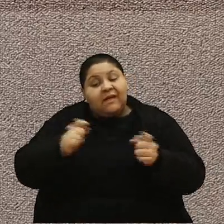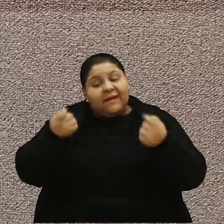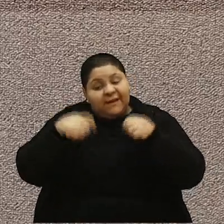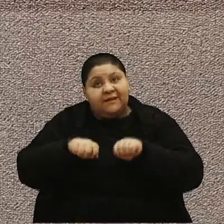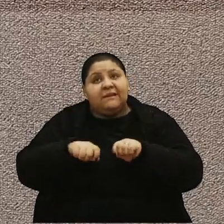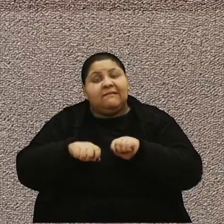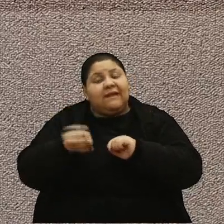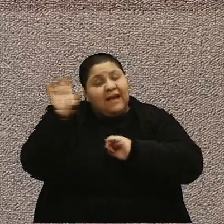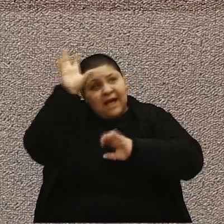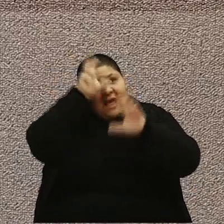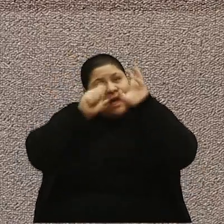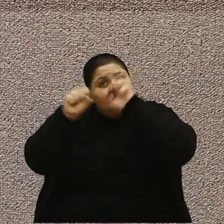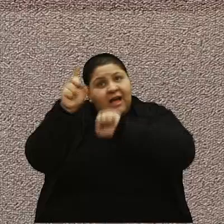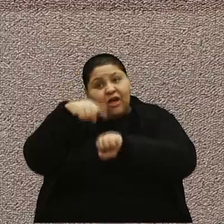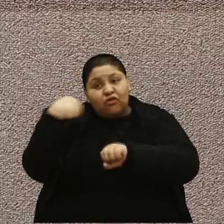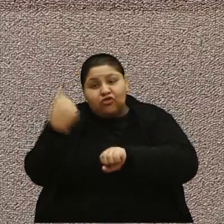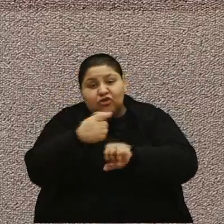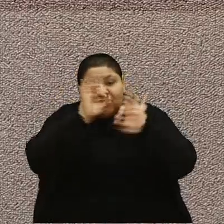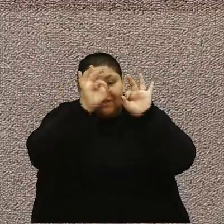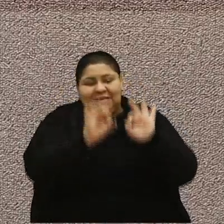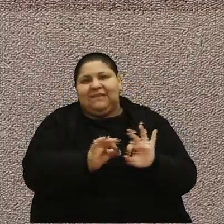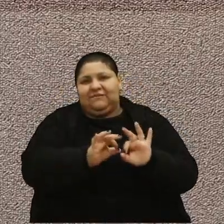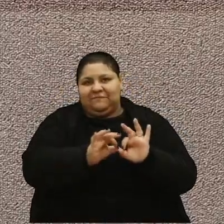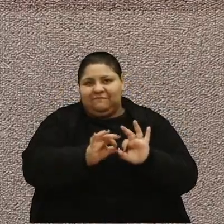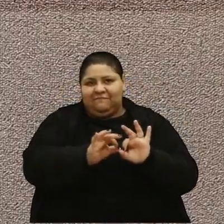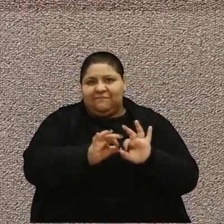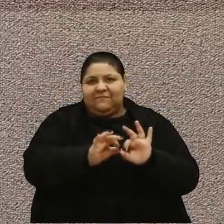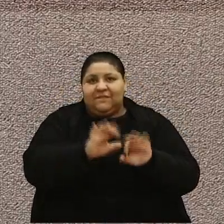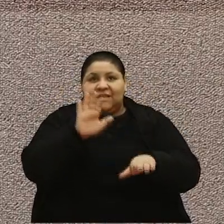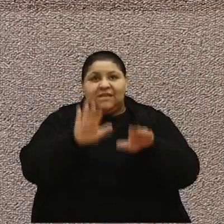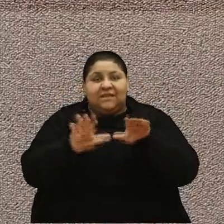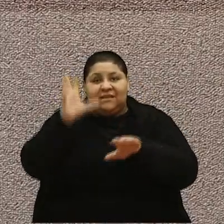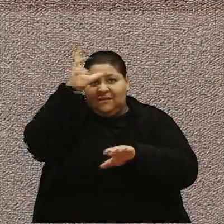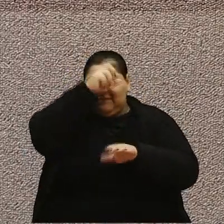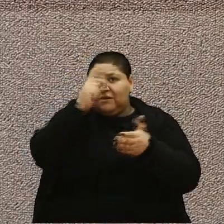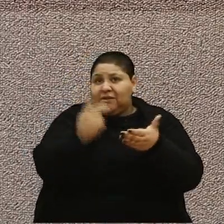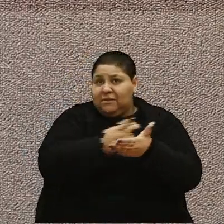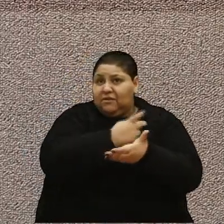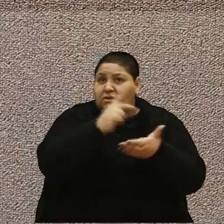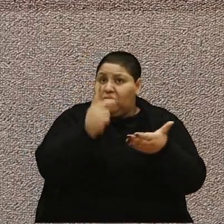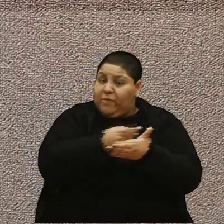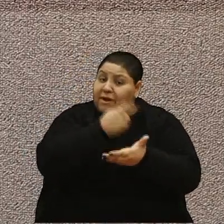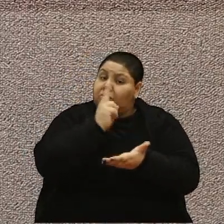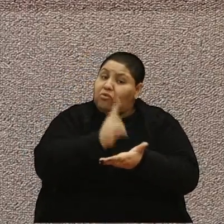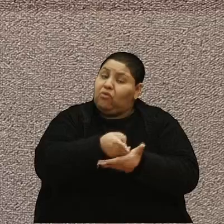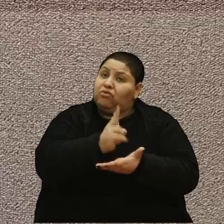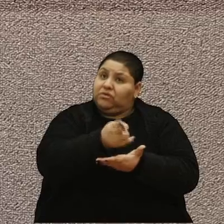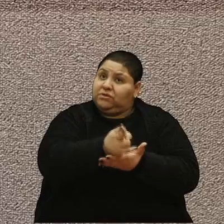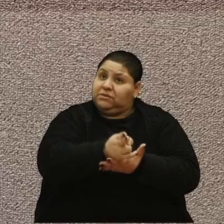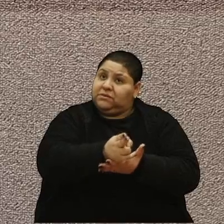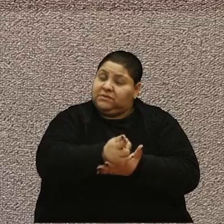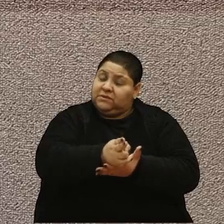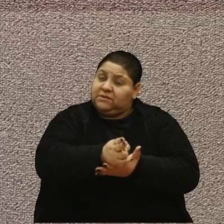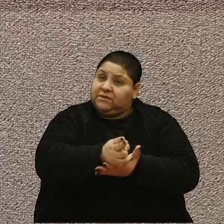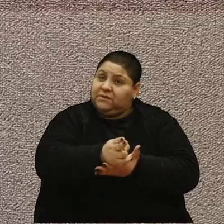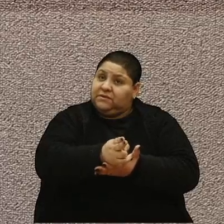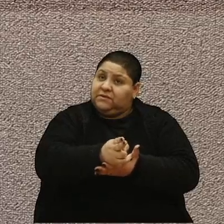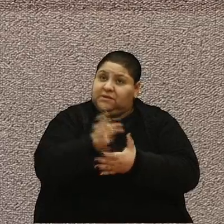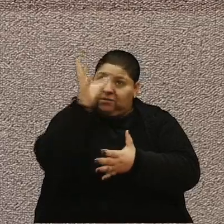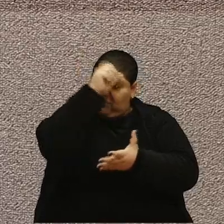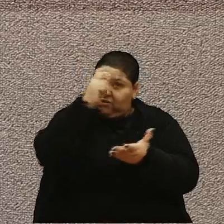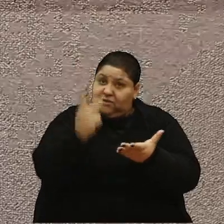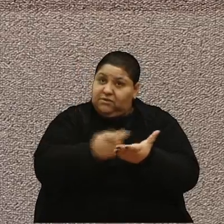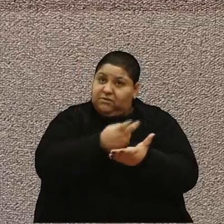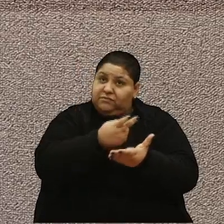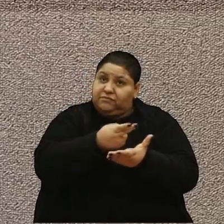é aprender com os nossos acertos. Às vezes, tem que aprender com os erros. Não, os erros, se a gente continuar aprendendo com os erros, nós